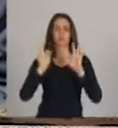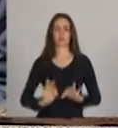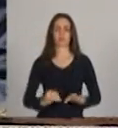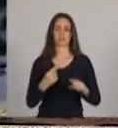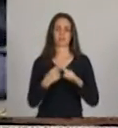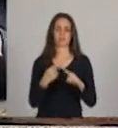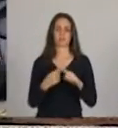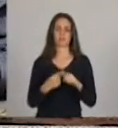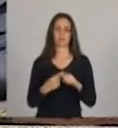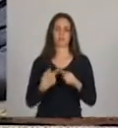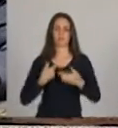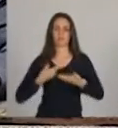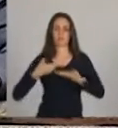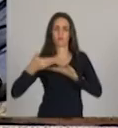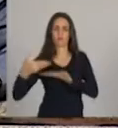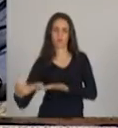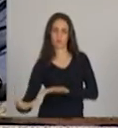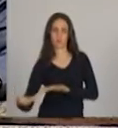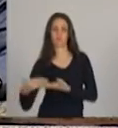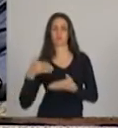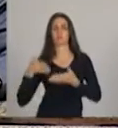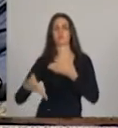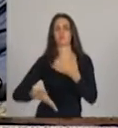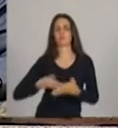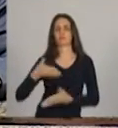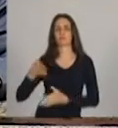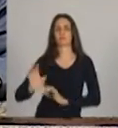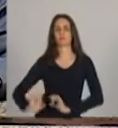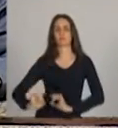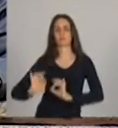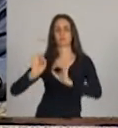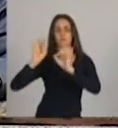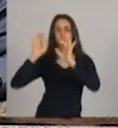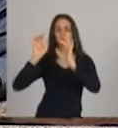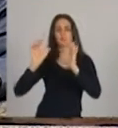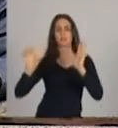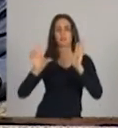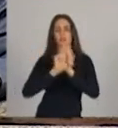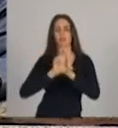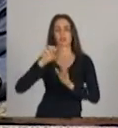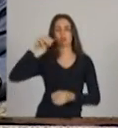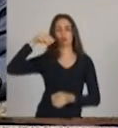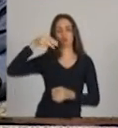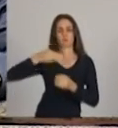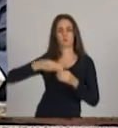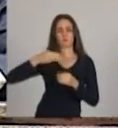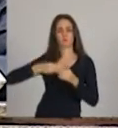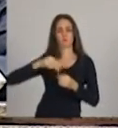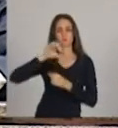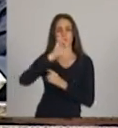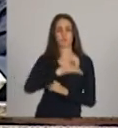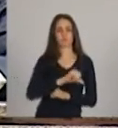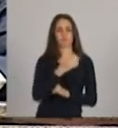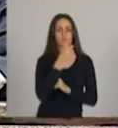porque recebi o convite para participar da cerimônia da sanção da Lei Municipal